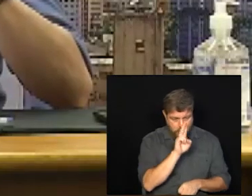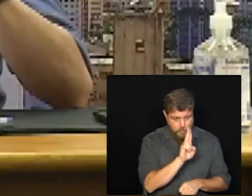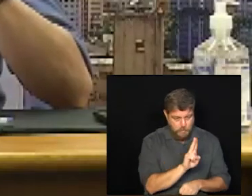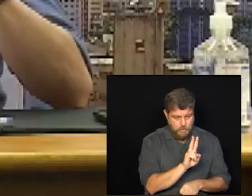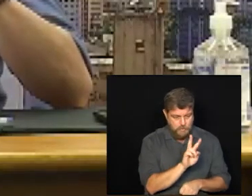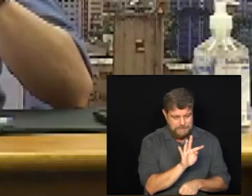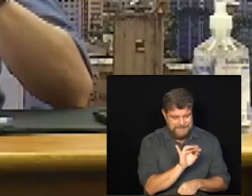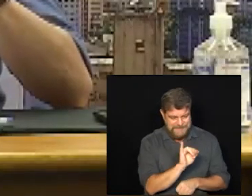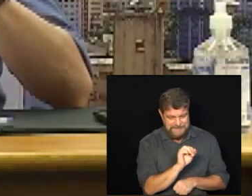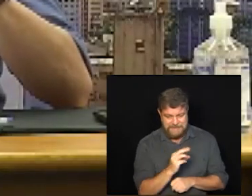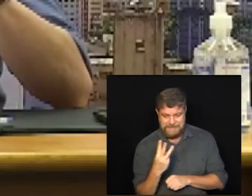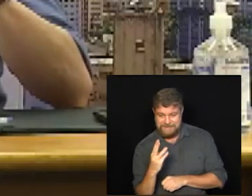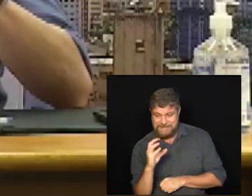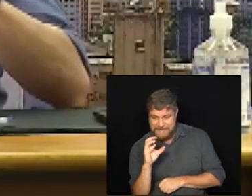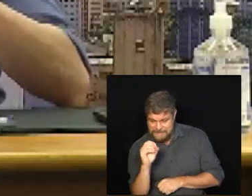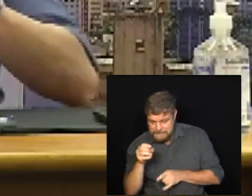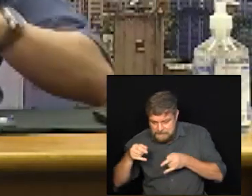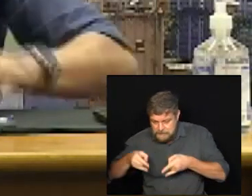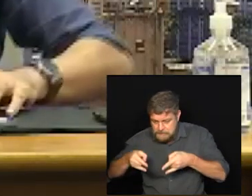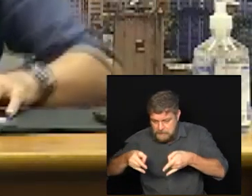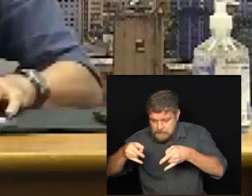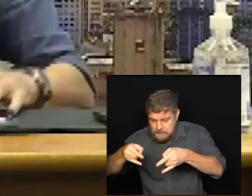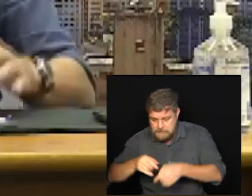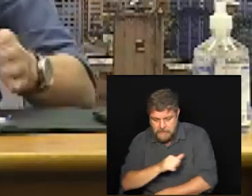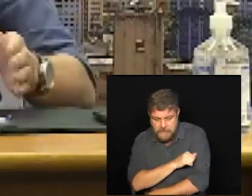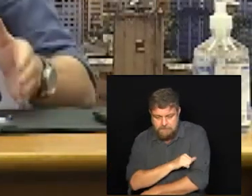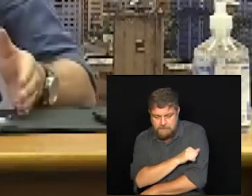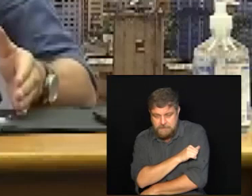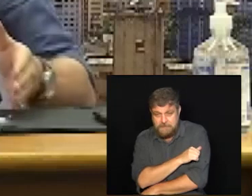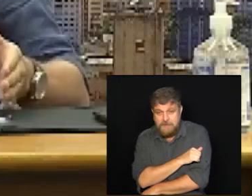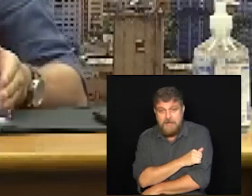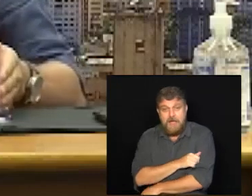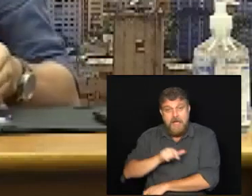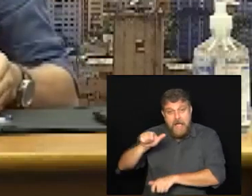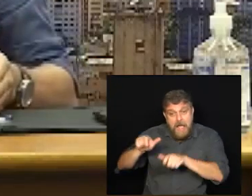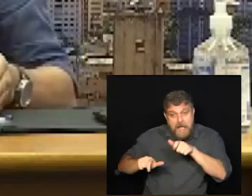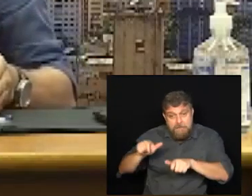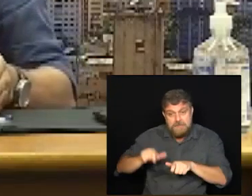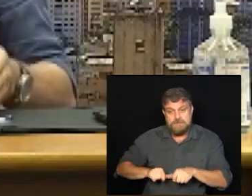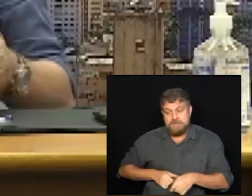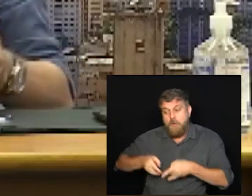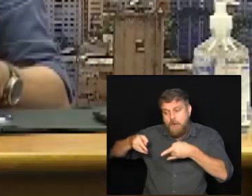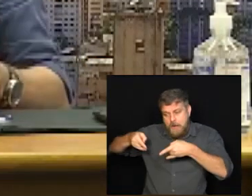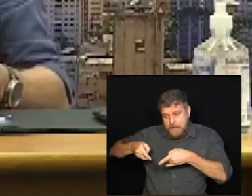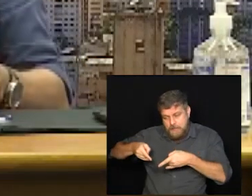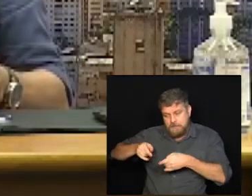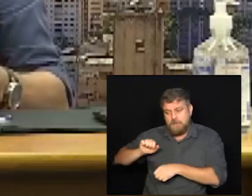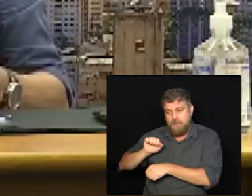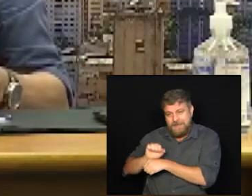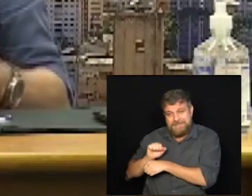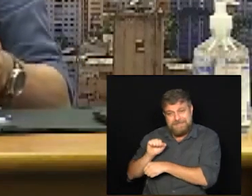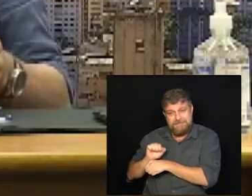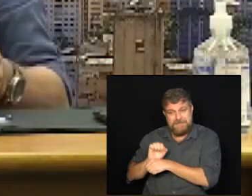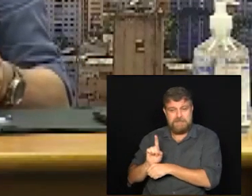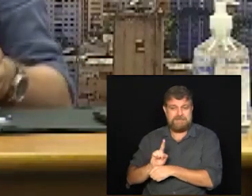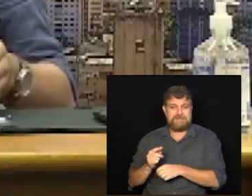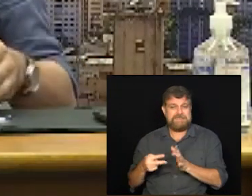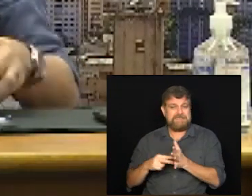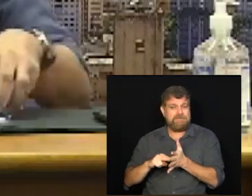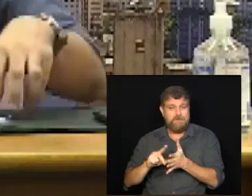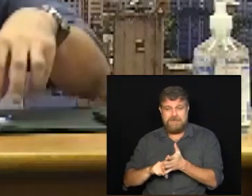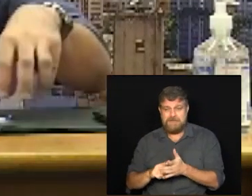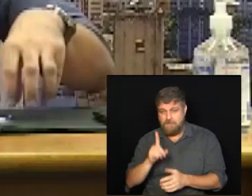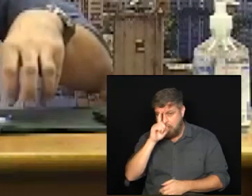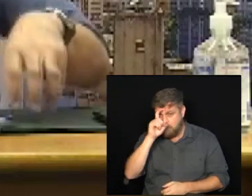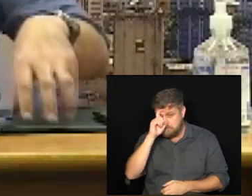Agora, eu quero esclarecer com muita cautela. Essas pessoas estão em leitos de retaguarda. Leitos de retaguarda são leitos